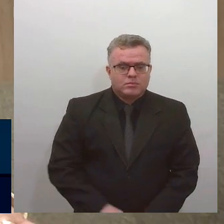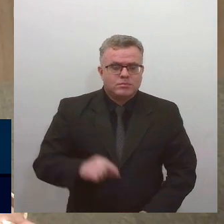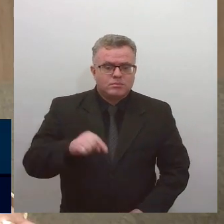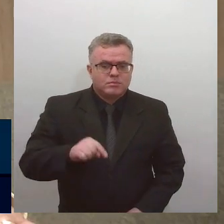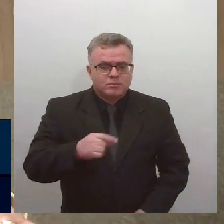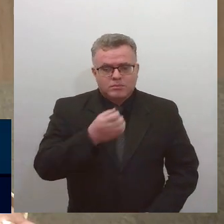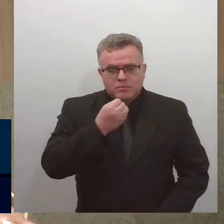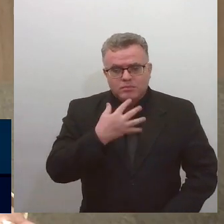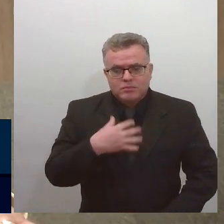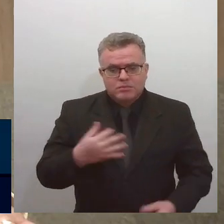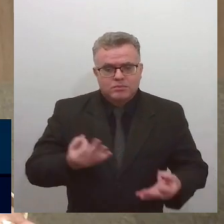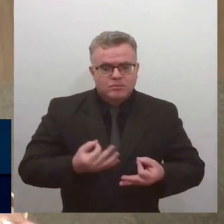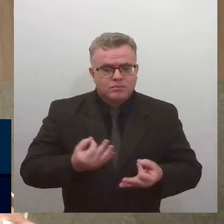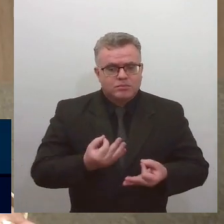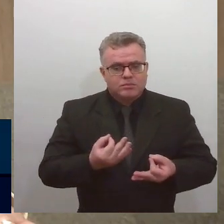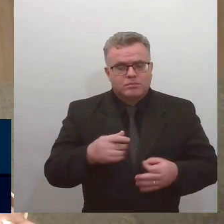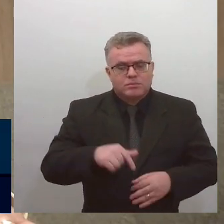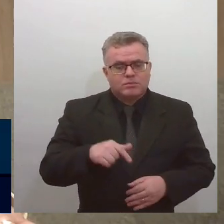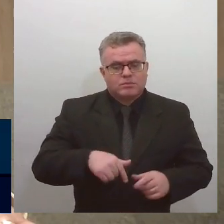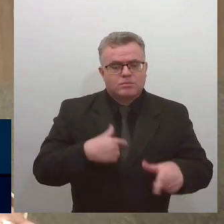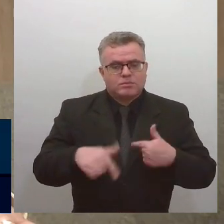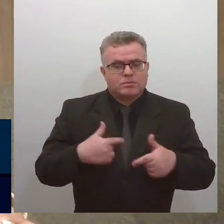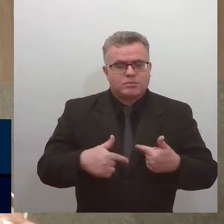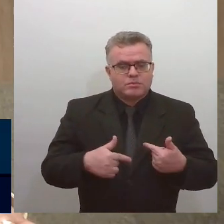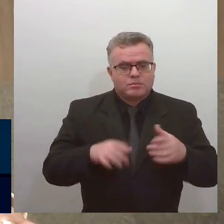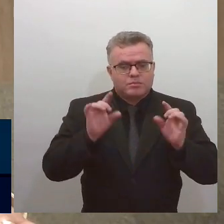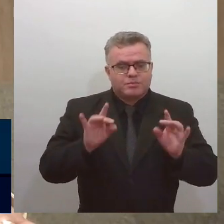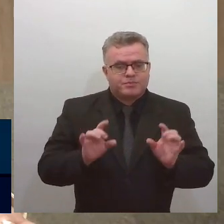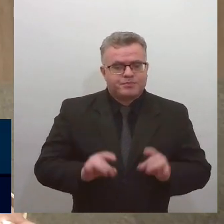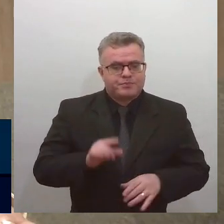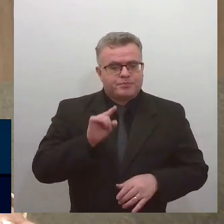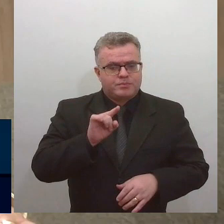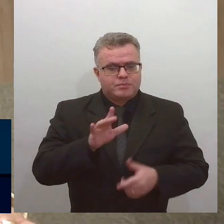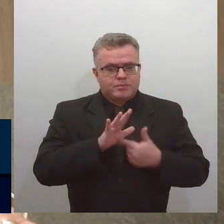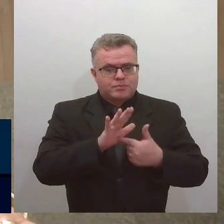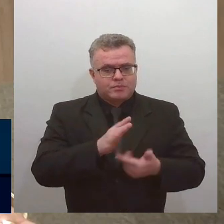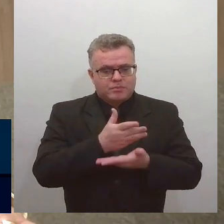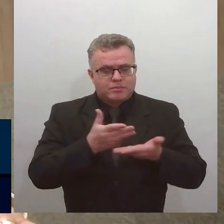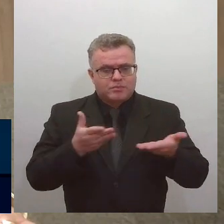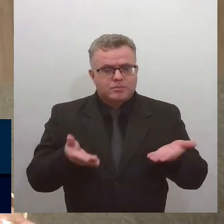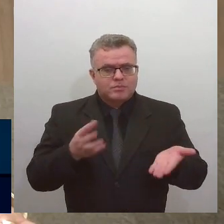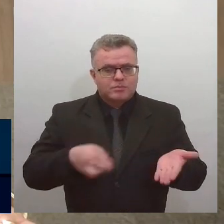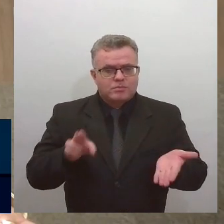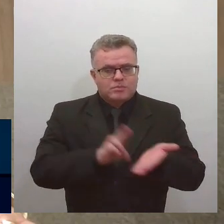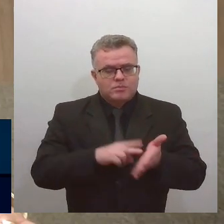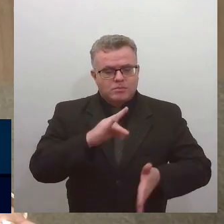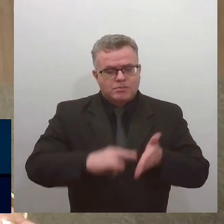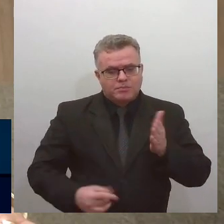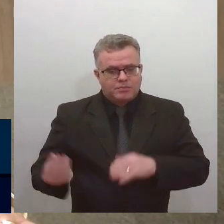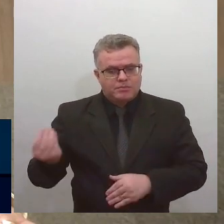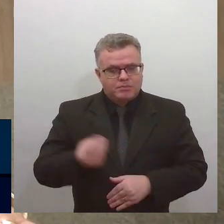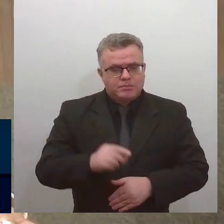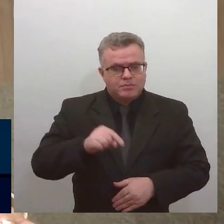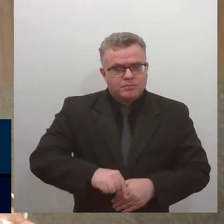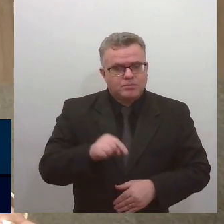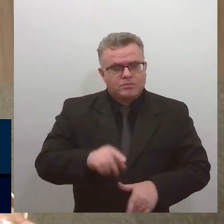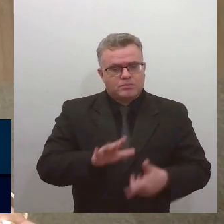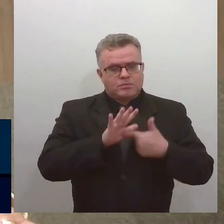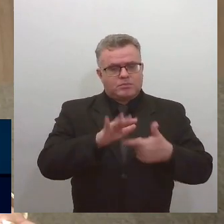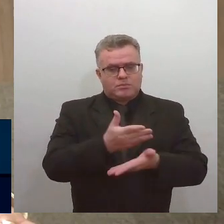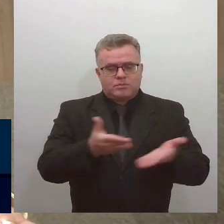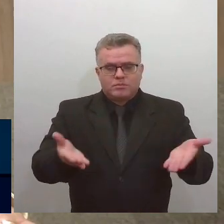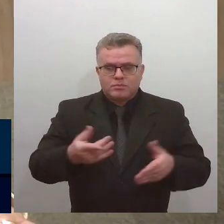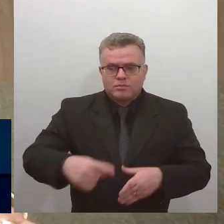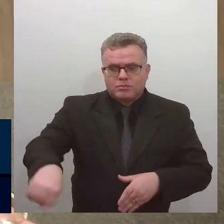muito muito salutar porque o Senhor trouxe esclarecimentos oficiais do denit para que possamos ter e